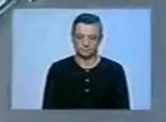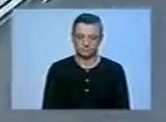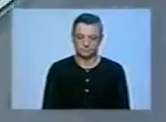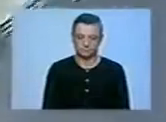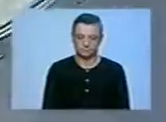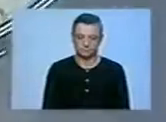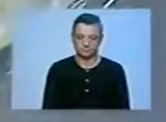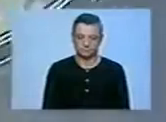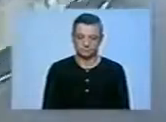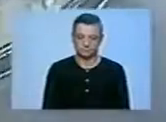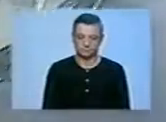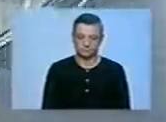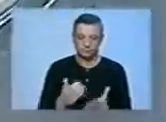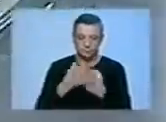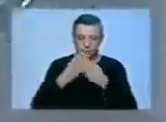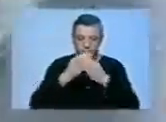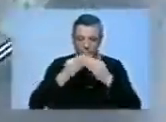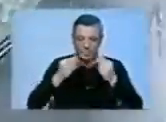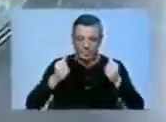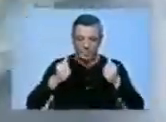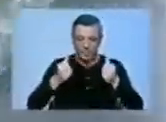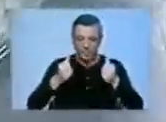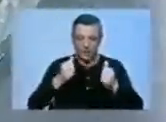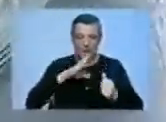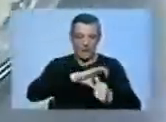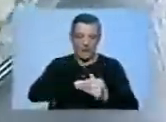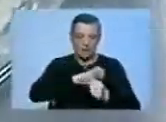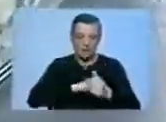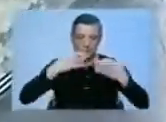é só de fazer muito mais é um